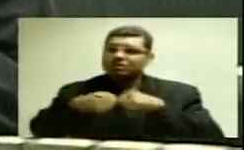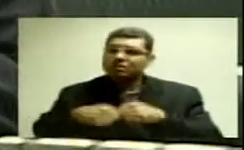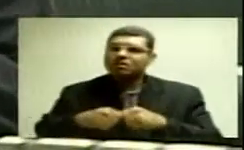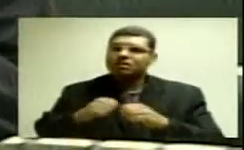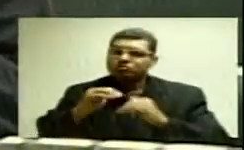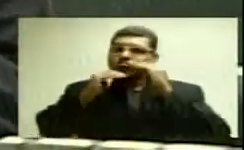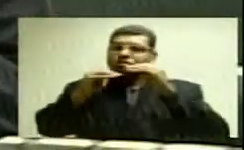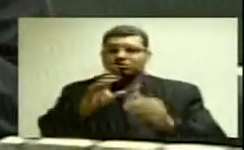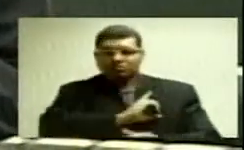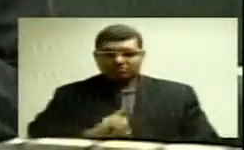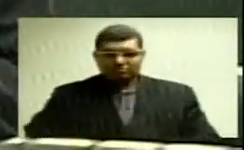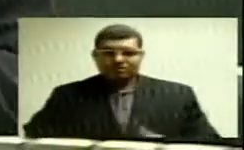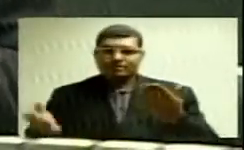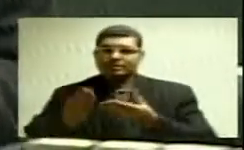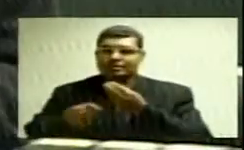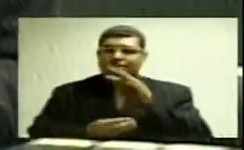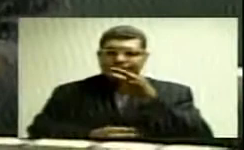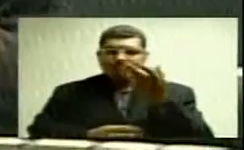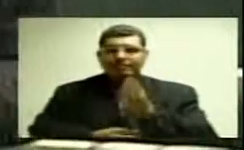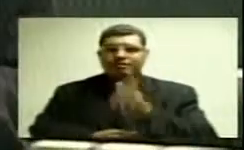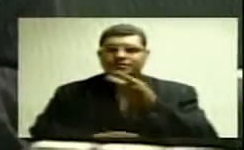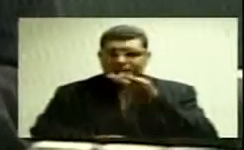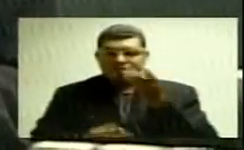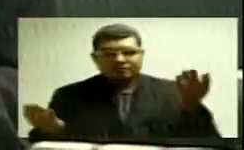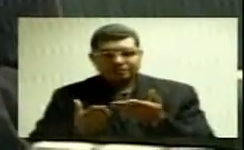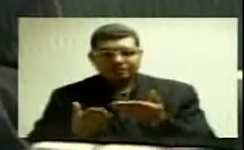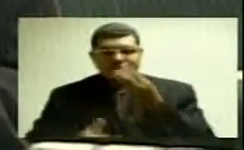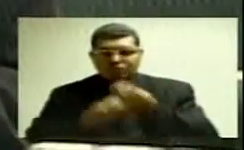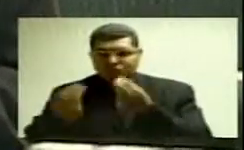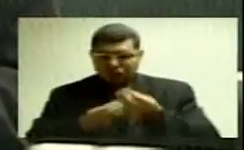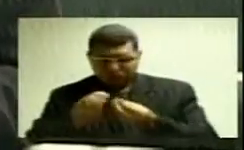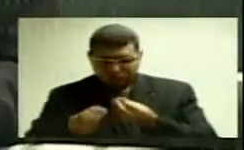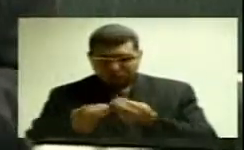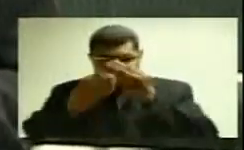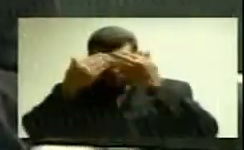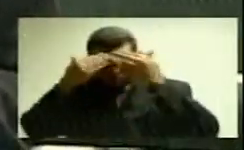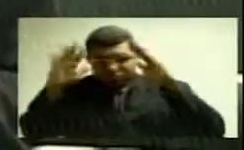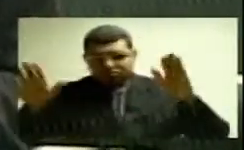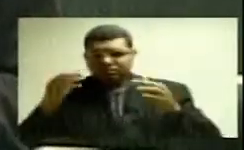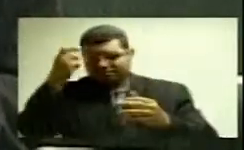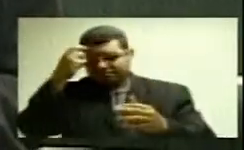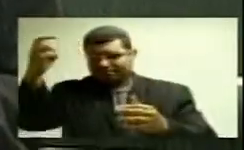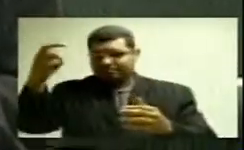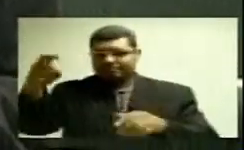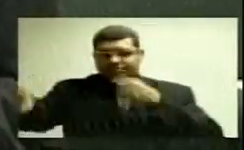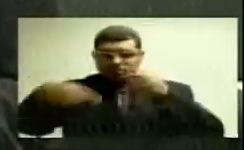preciso priorizar, deputado Marcelo Ramos, como Vossa Excelência já faz, com muita clareza